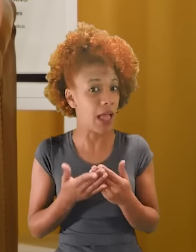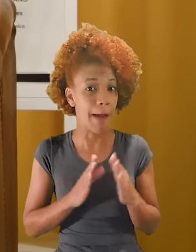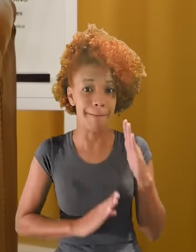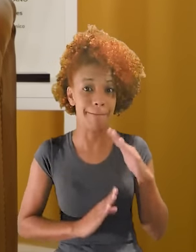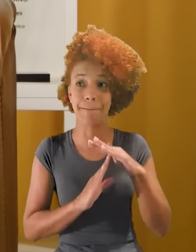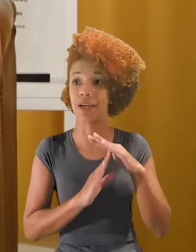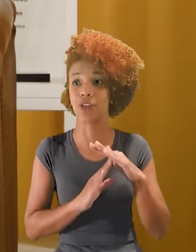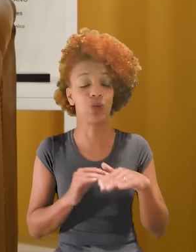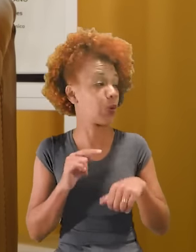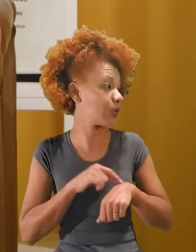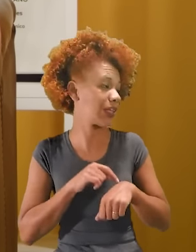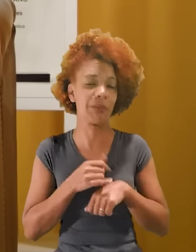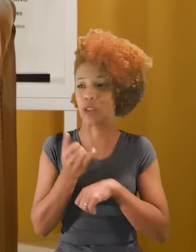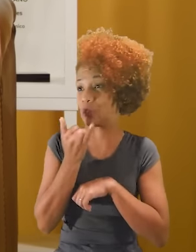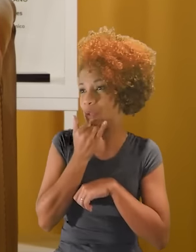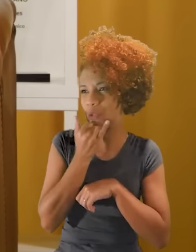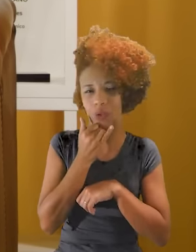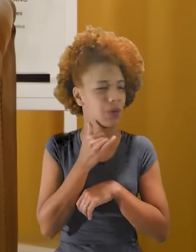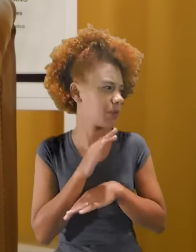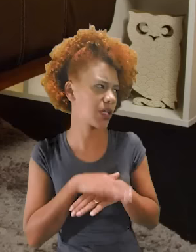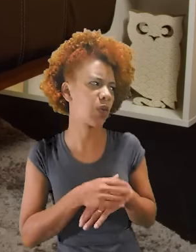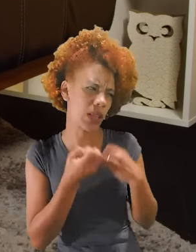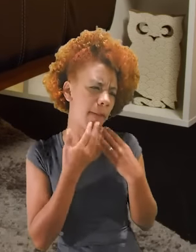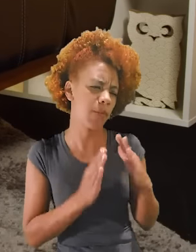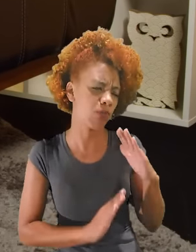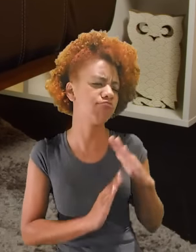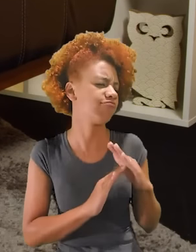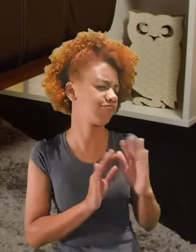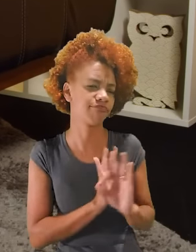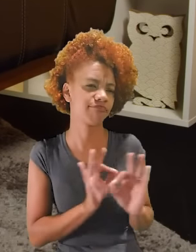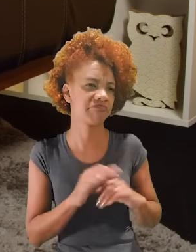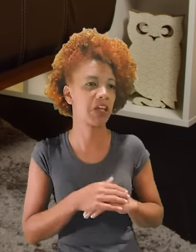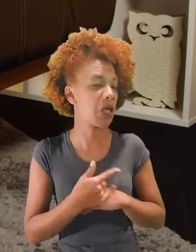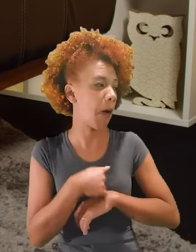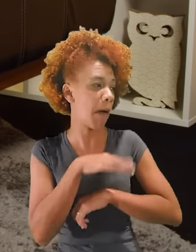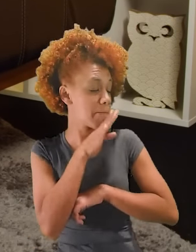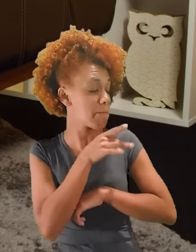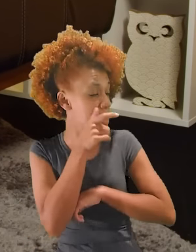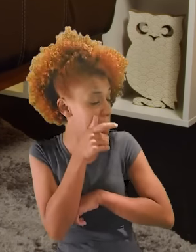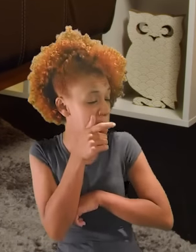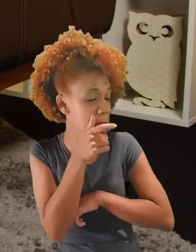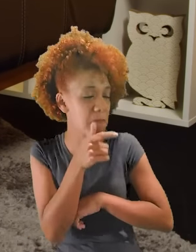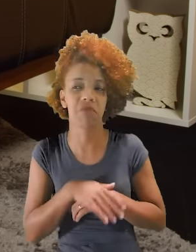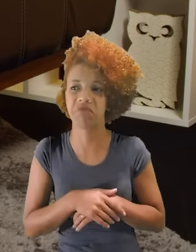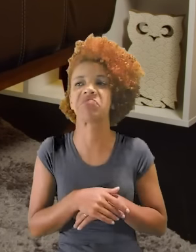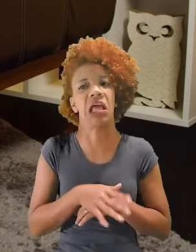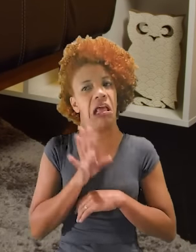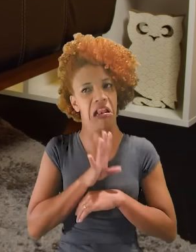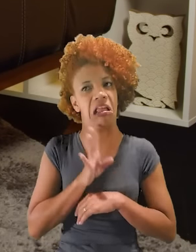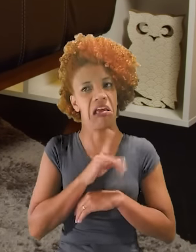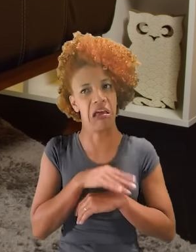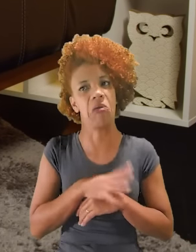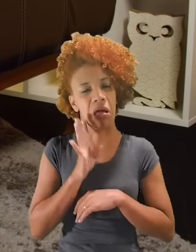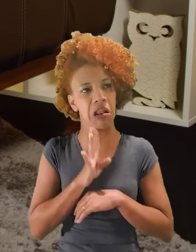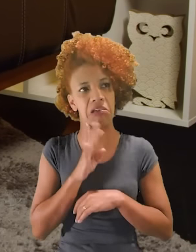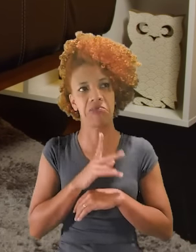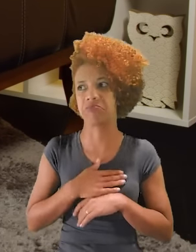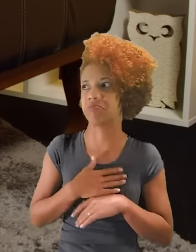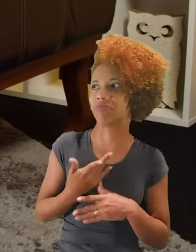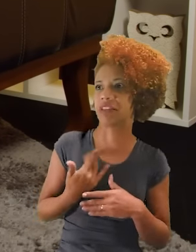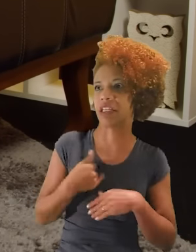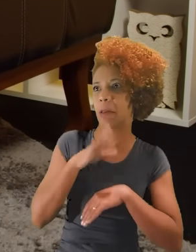A gente passou do tempo. Pô, desculpa, porque aí foi muito bom. Não, quando é bom, a gente passa do foi tempo. Foi ótimo. Tanto que eu fiquei quieto só prestando atenção. Cara, é muito legal. É muito ainda bom. Bem, eu